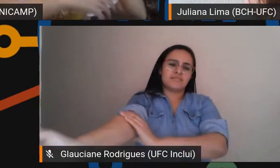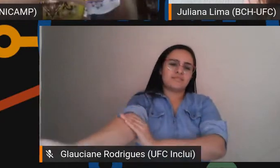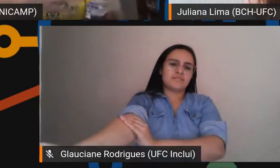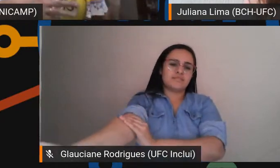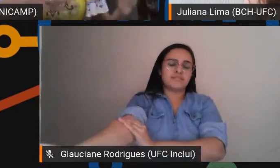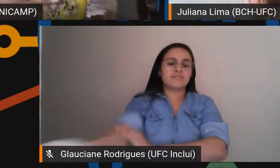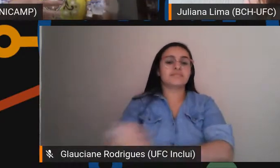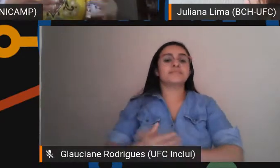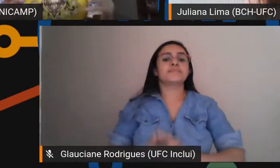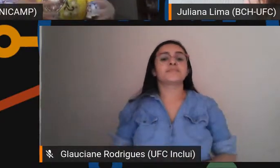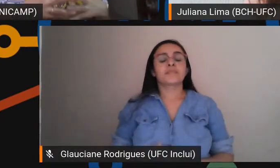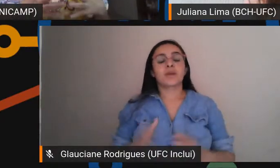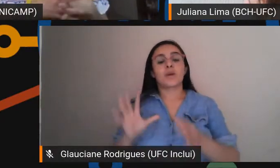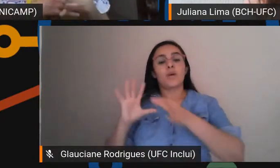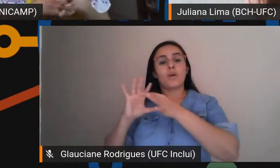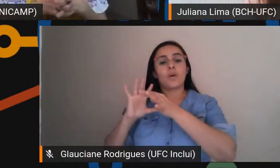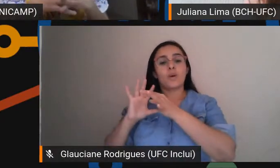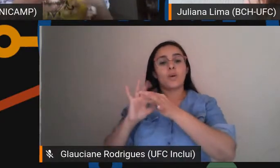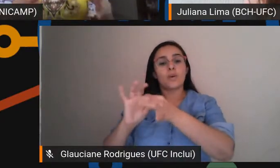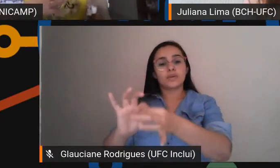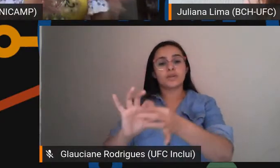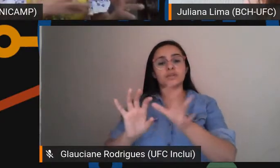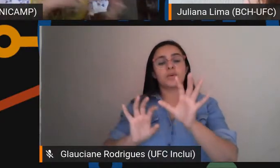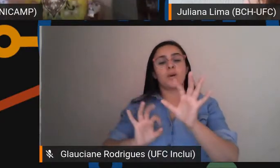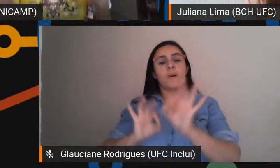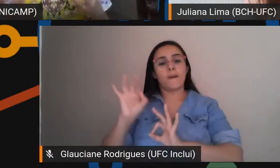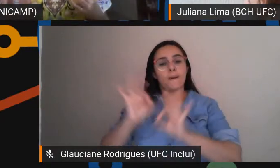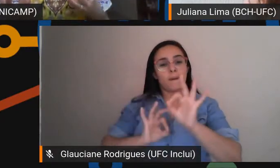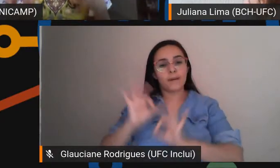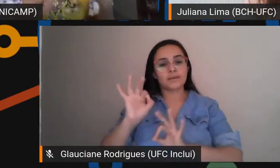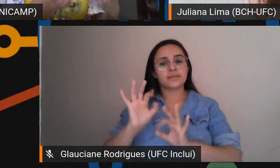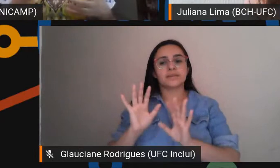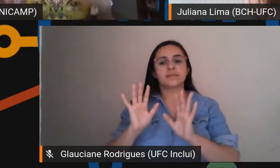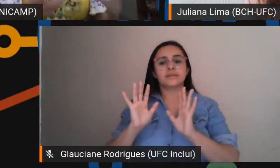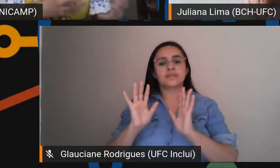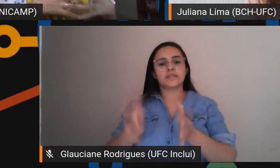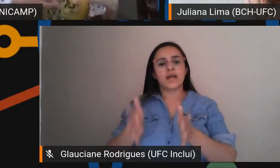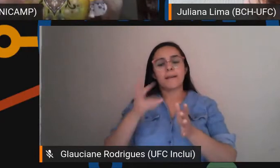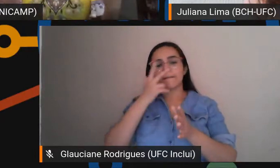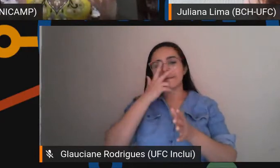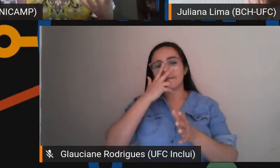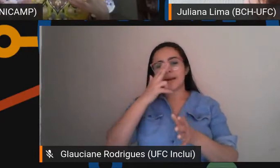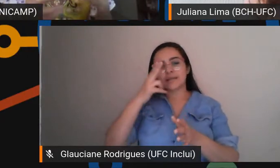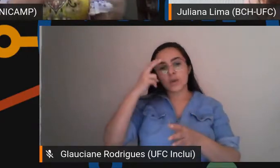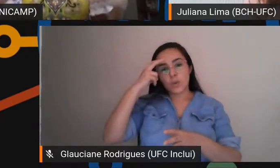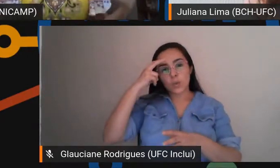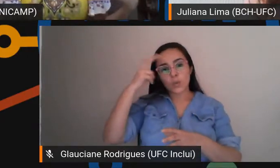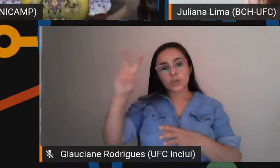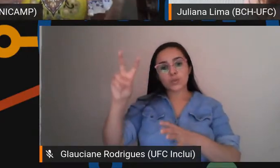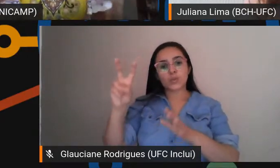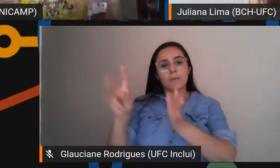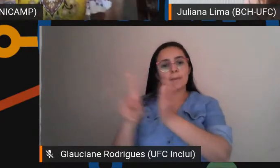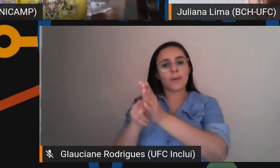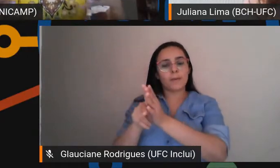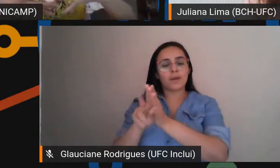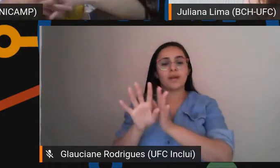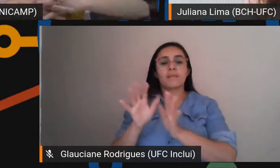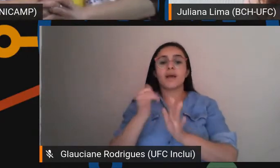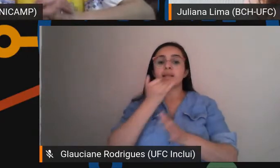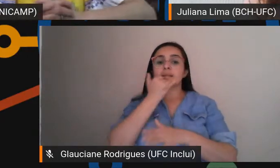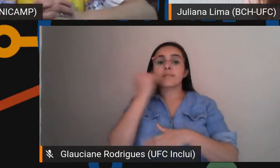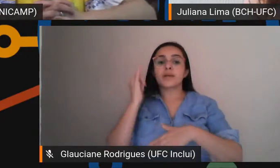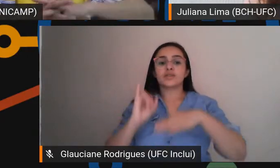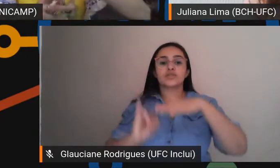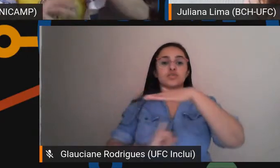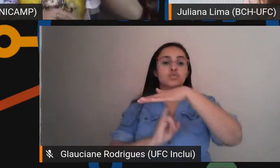mais organizados, já ajuda isso, né? Às vezes, já cria essa cultura. Agora, dependendo da cultura institucional, pode simplesmente